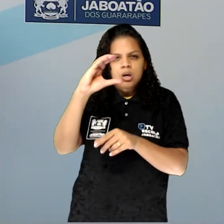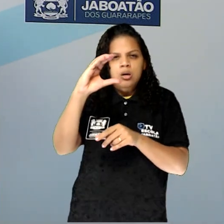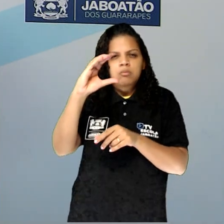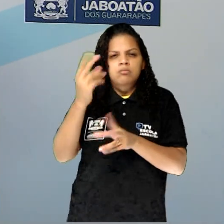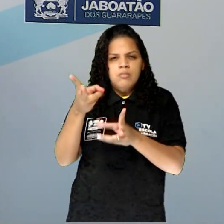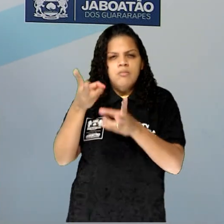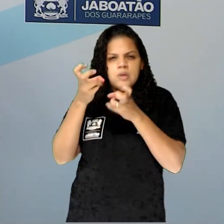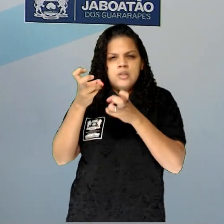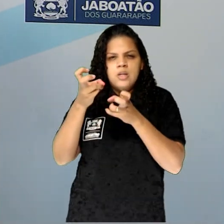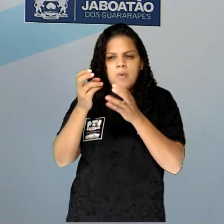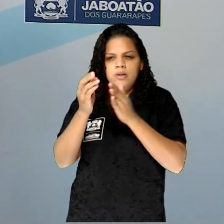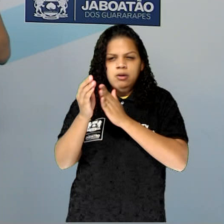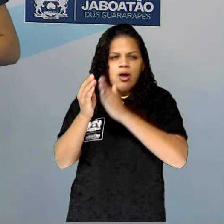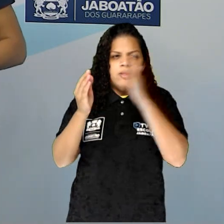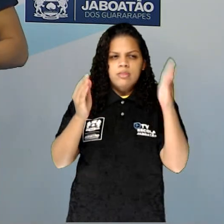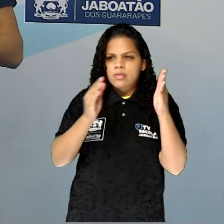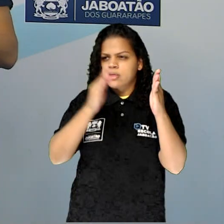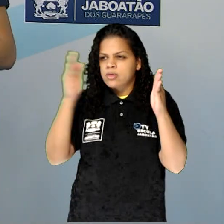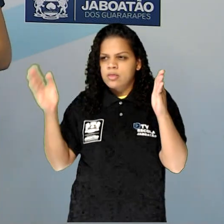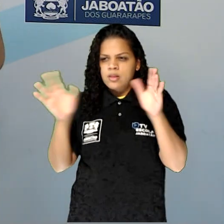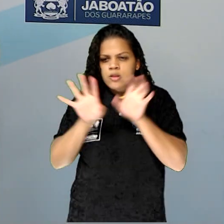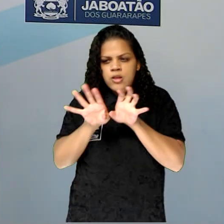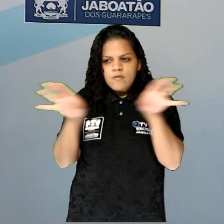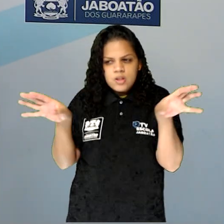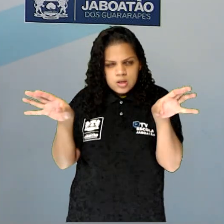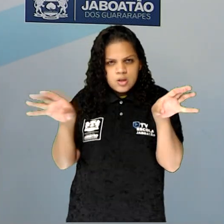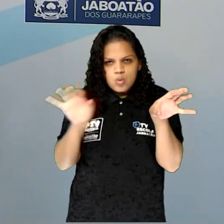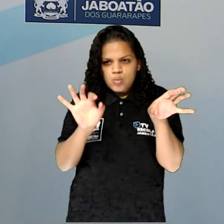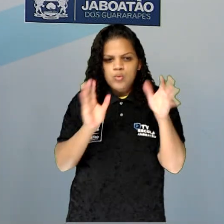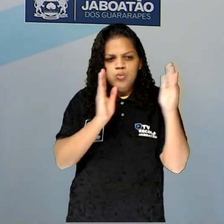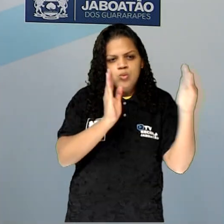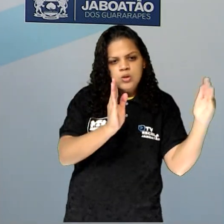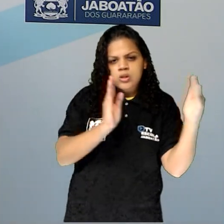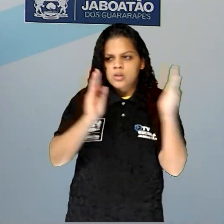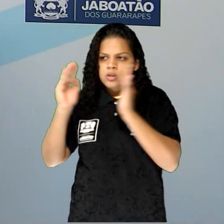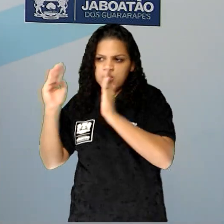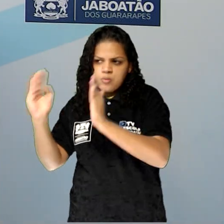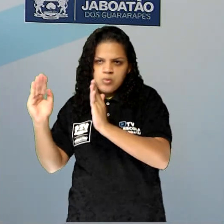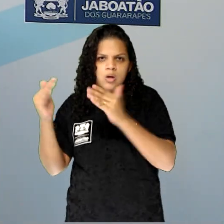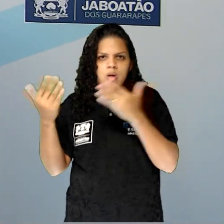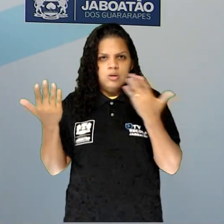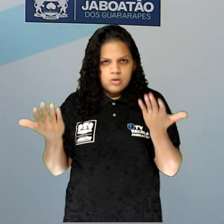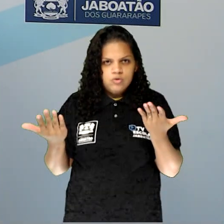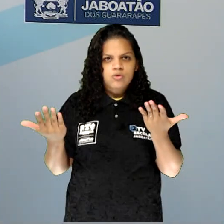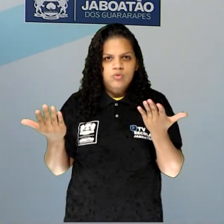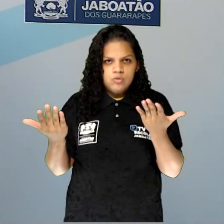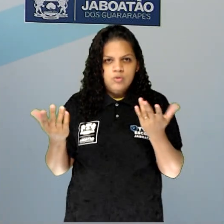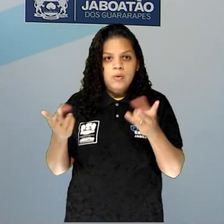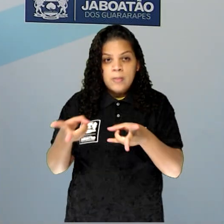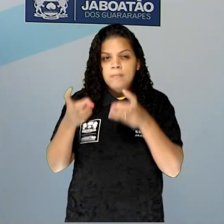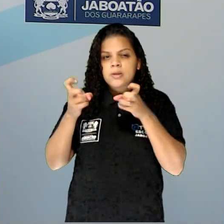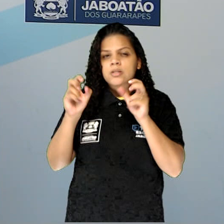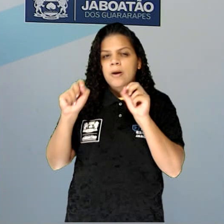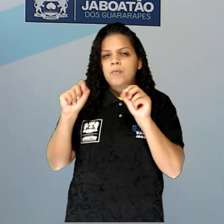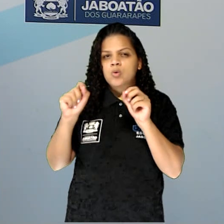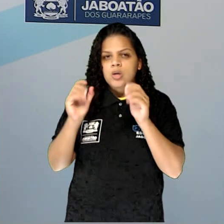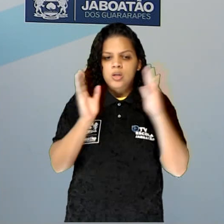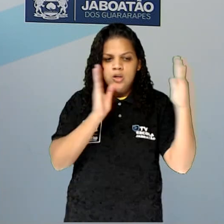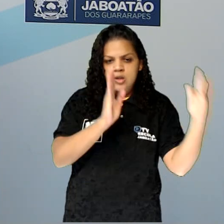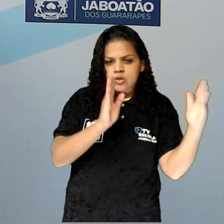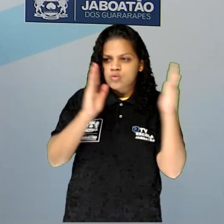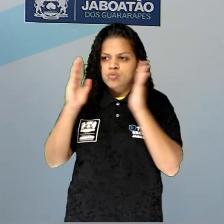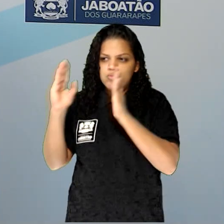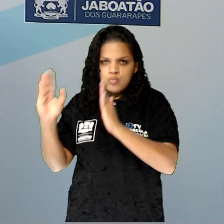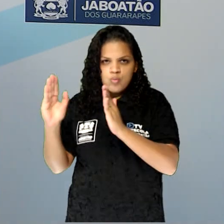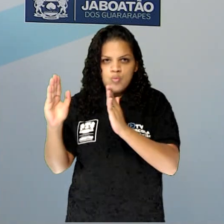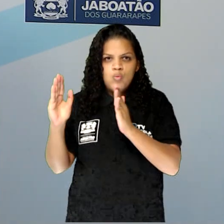está dividindo a reta em duas semi-retas E observa em que as duas semi-retas elas têm